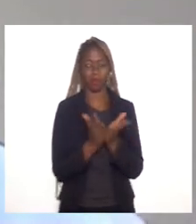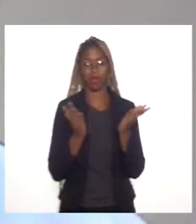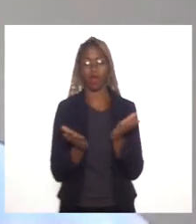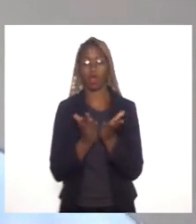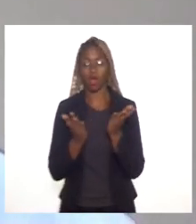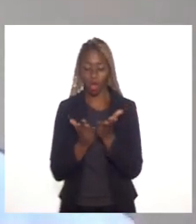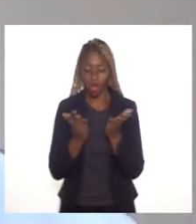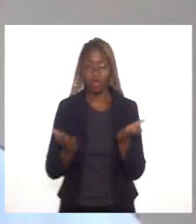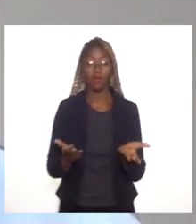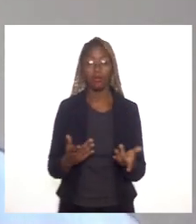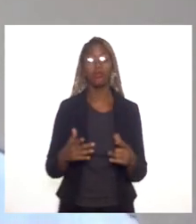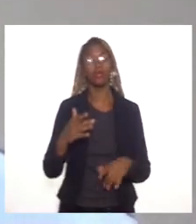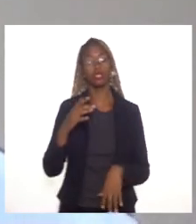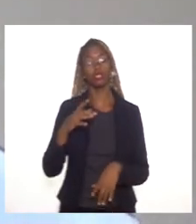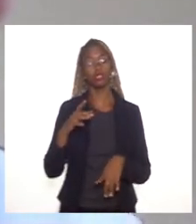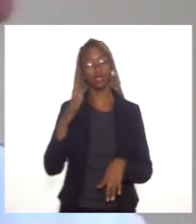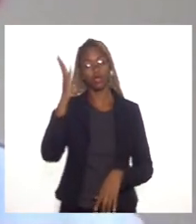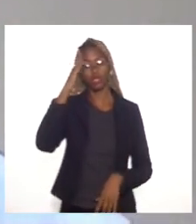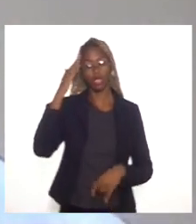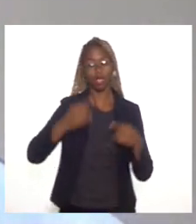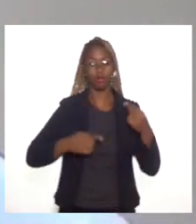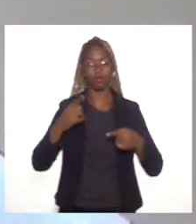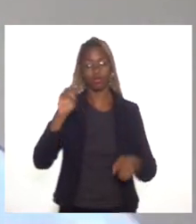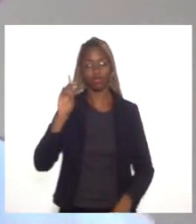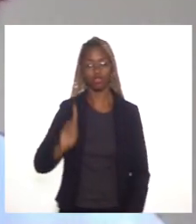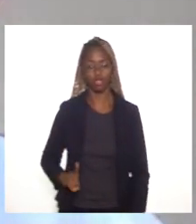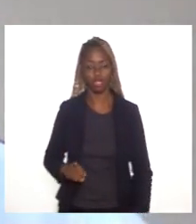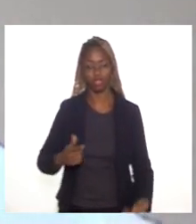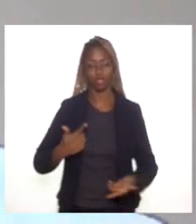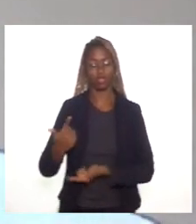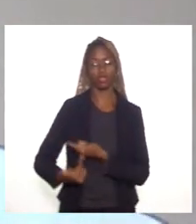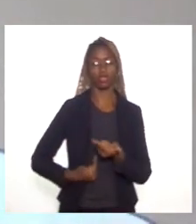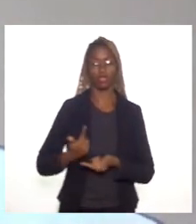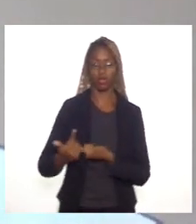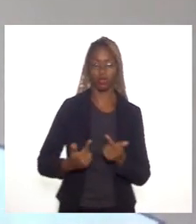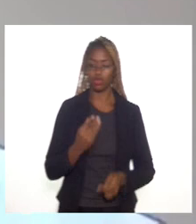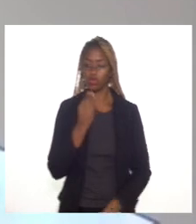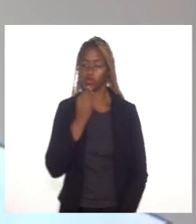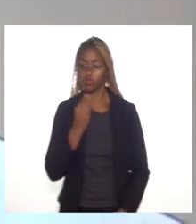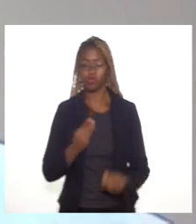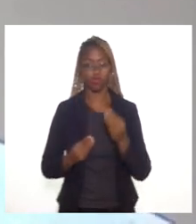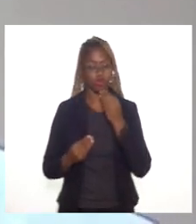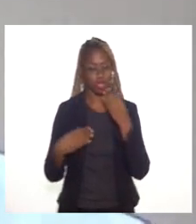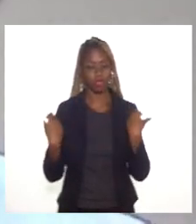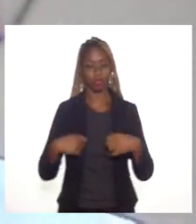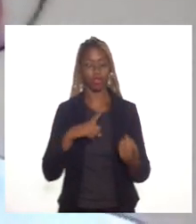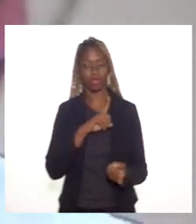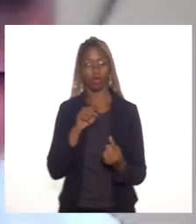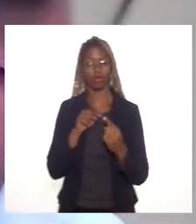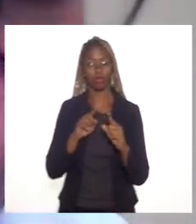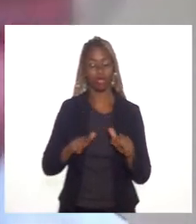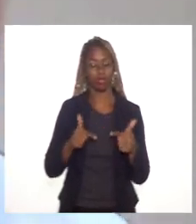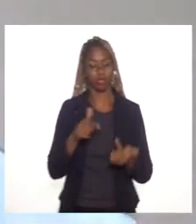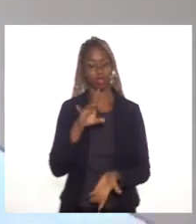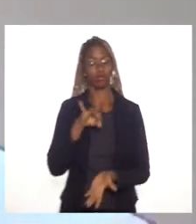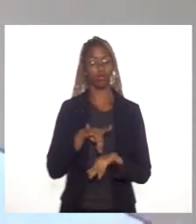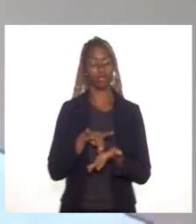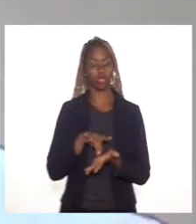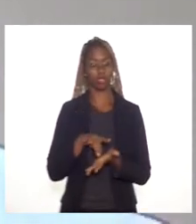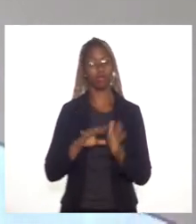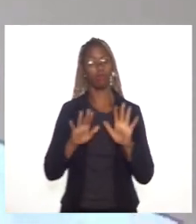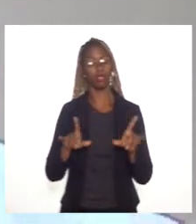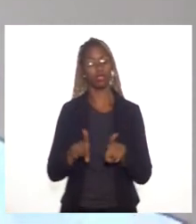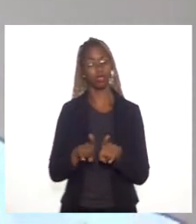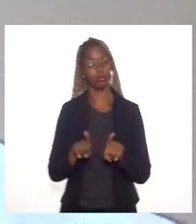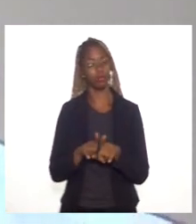uma política de direitos, de serviços, de oportunidades, e ela precisa se traduzir em ações concretas. Por outro lado, eu